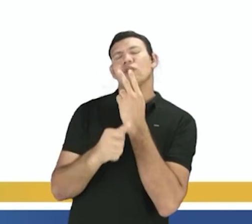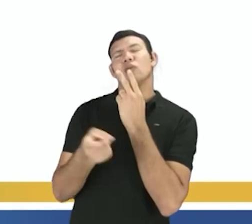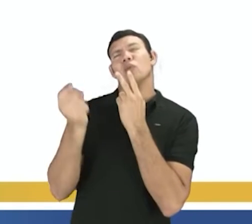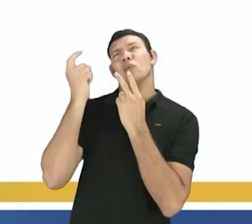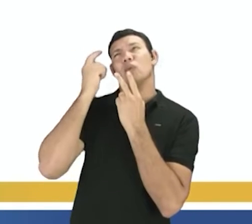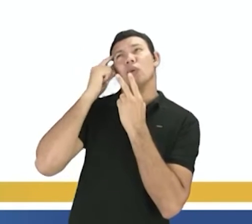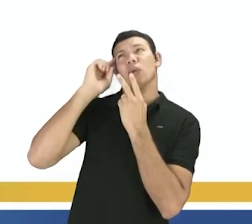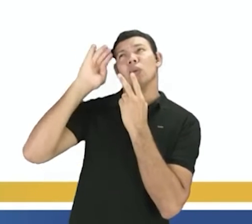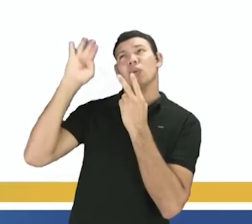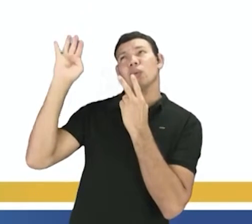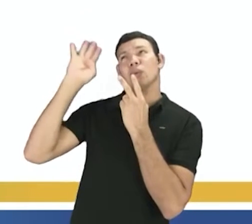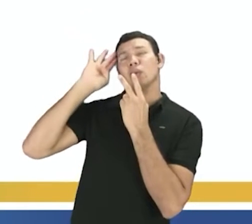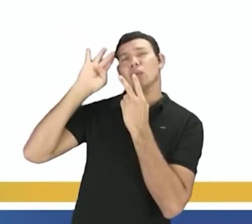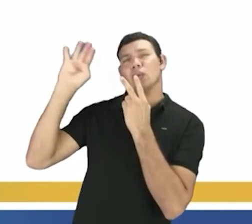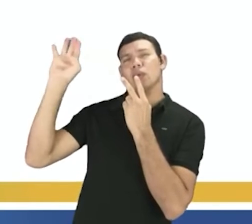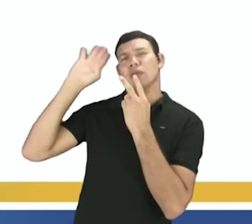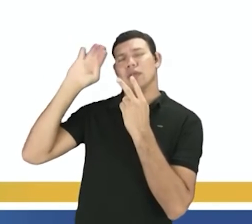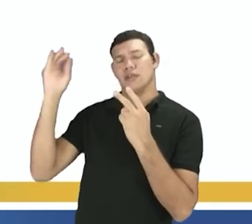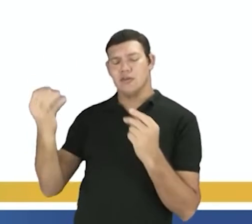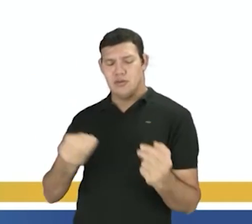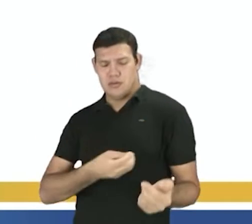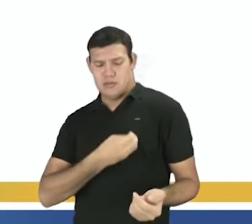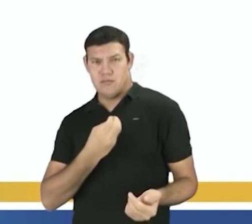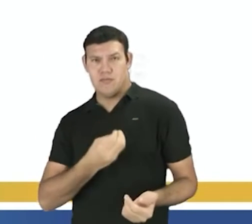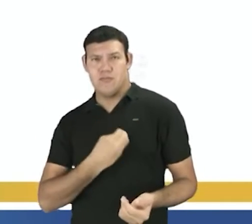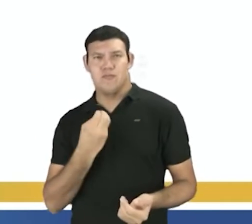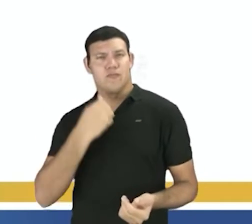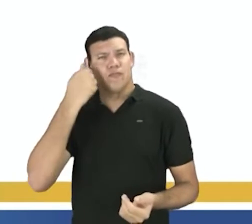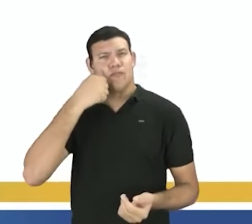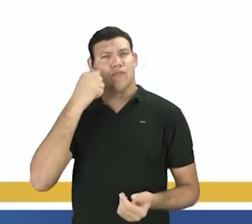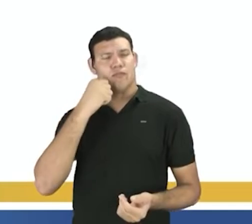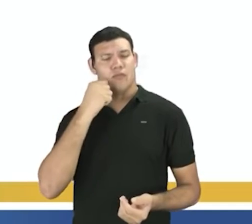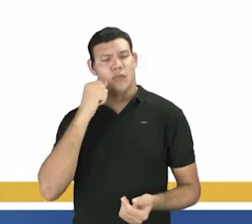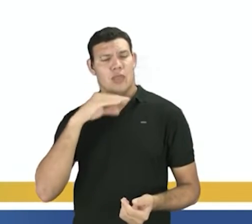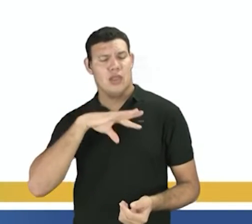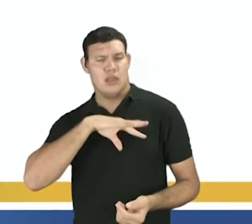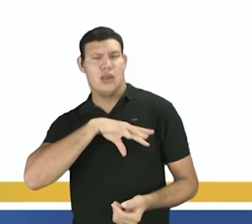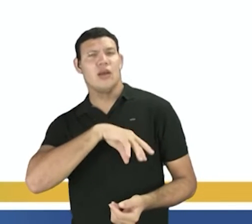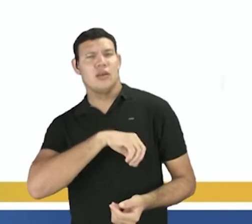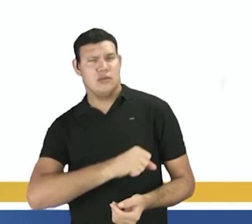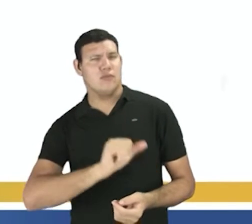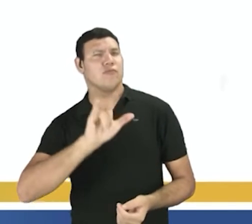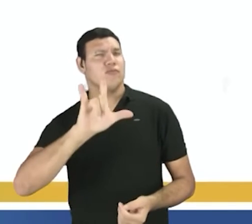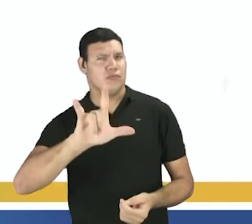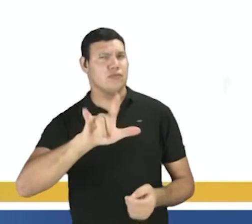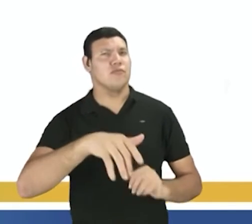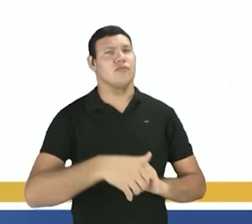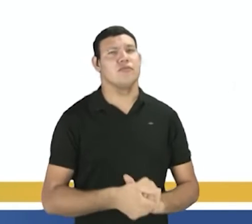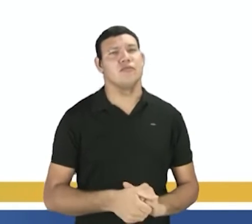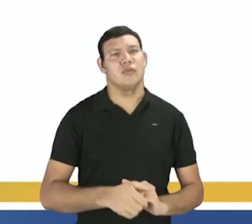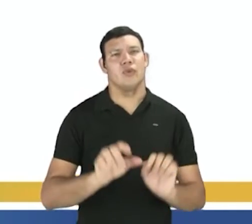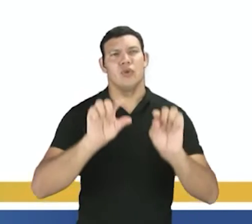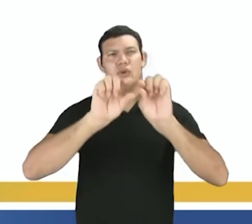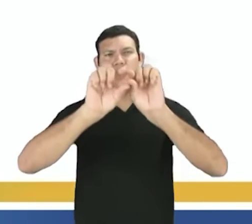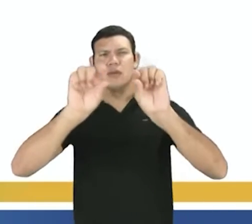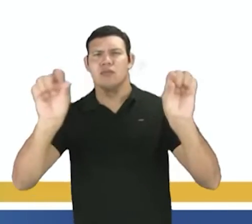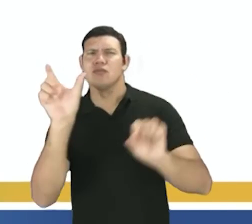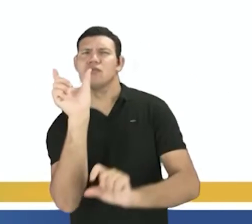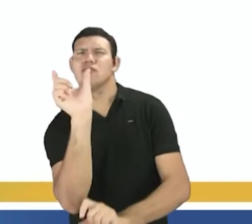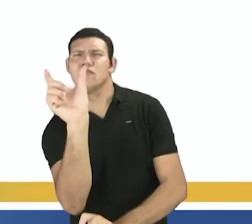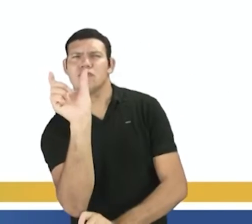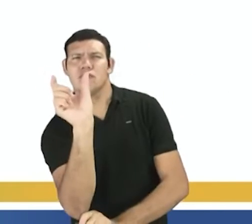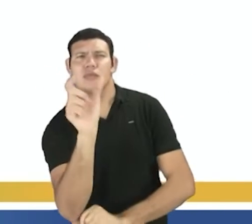Humildemente pensando na vida e nas mulheres que amei. Os termos que eles se referem no exercício são novamente